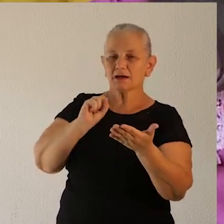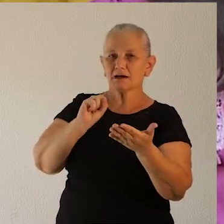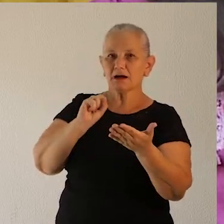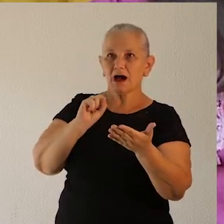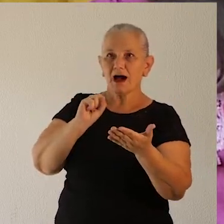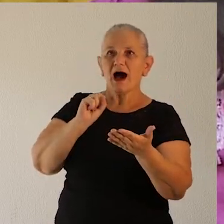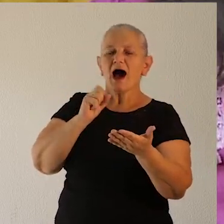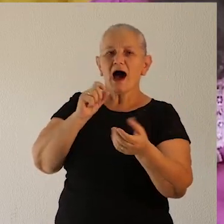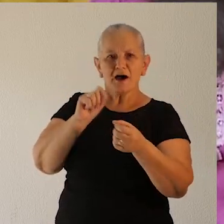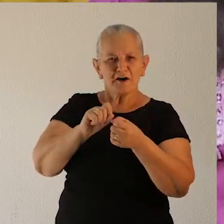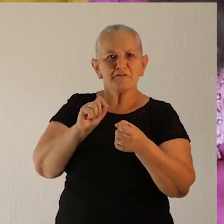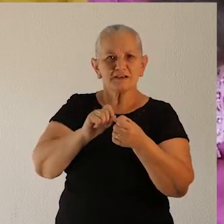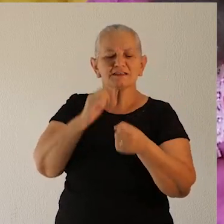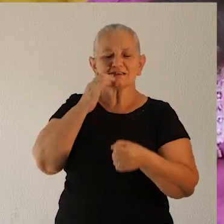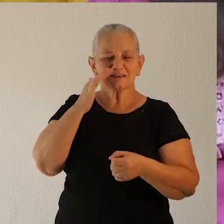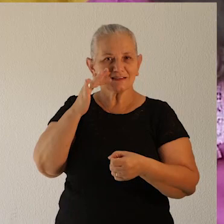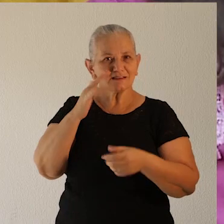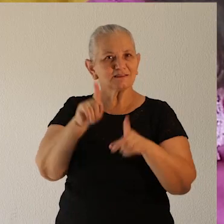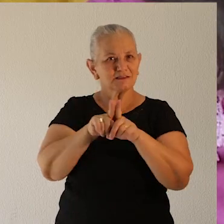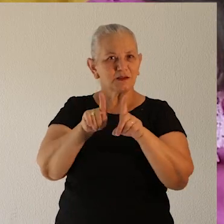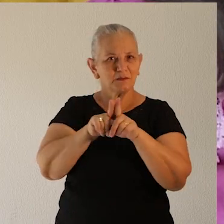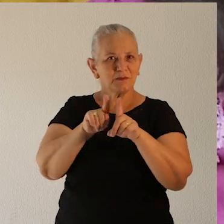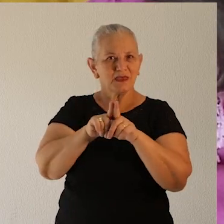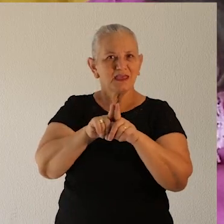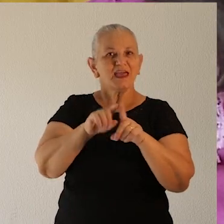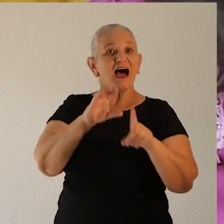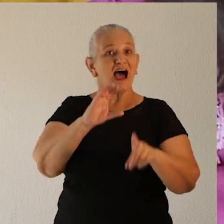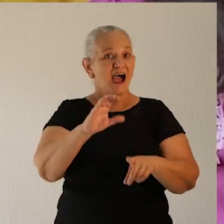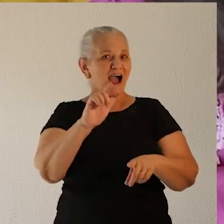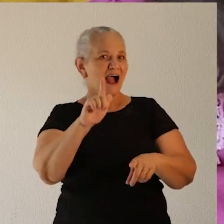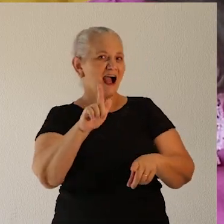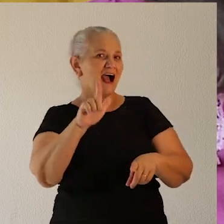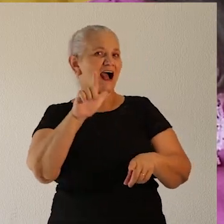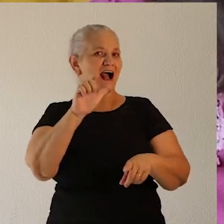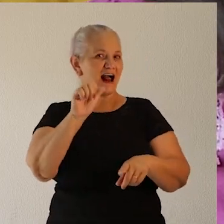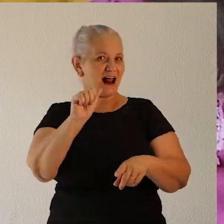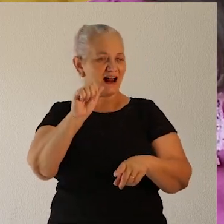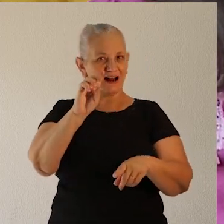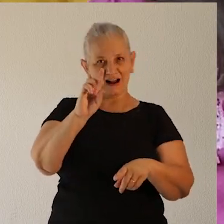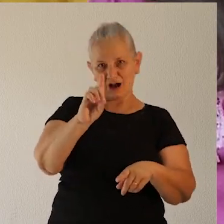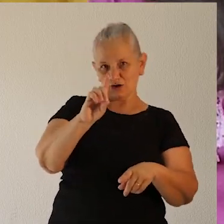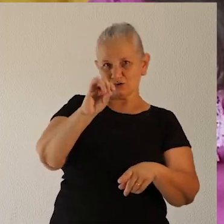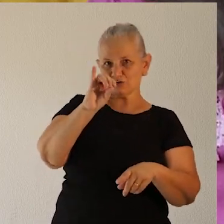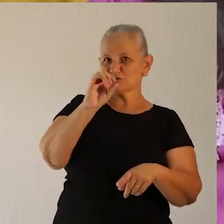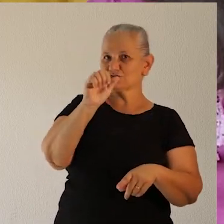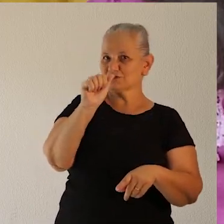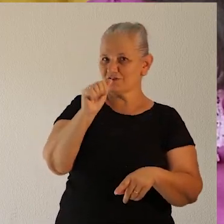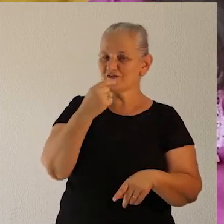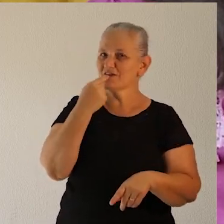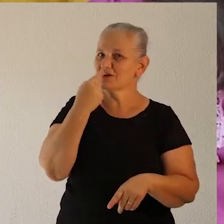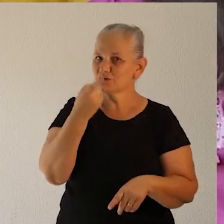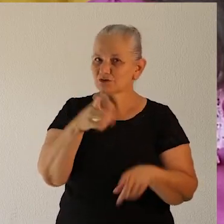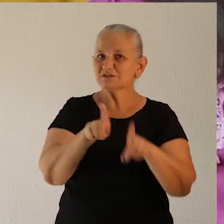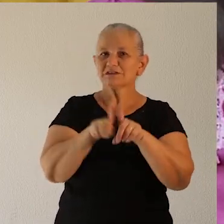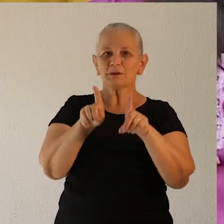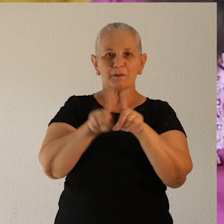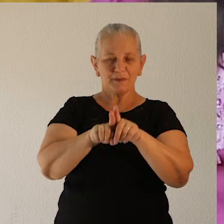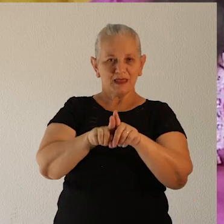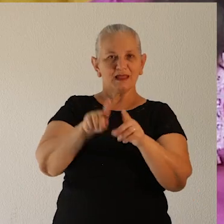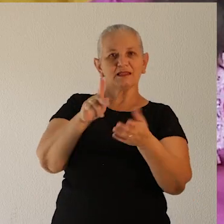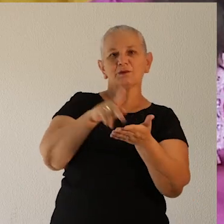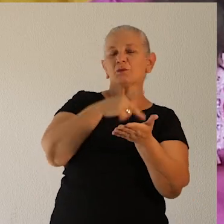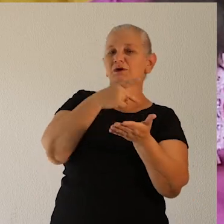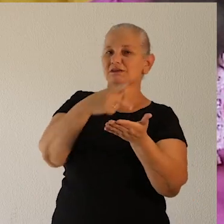uma melodia, né? Que nem a Cláudia falou, também vocês podem, em cima também da arte, da pintura, pintar o